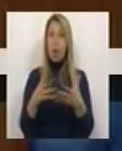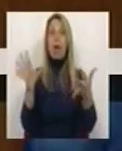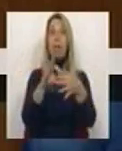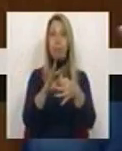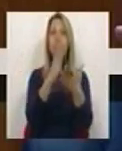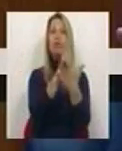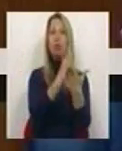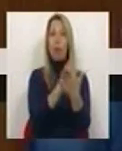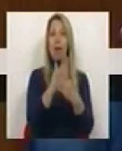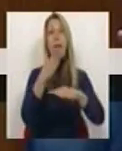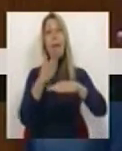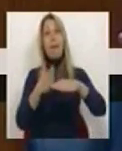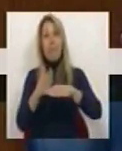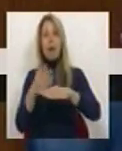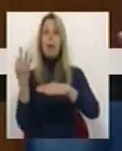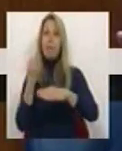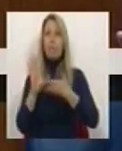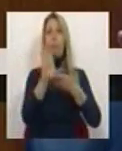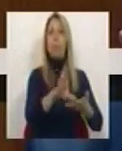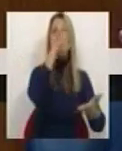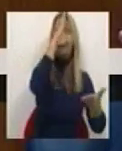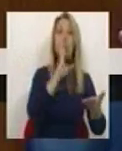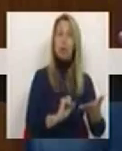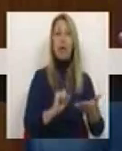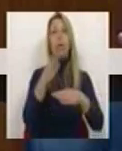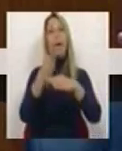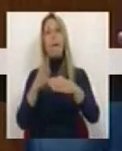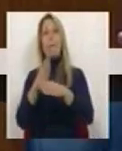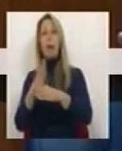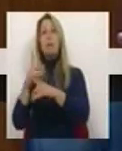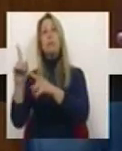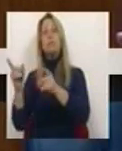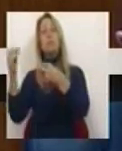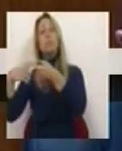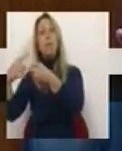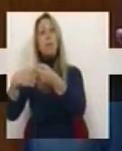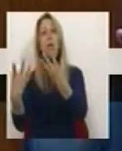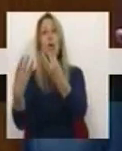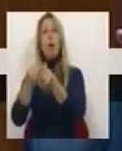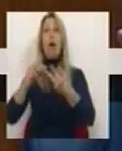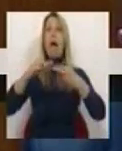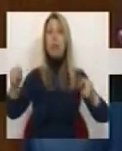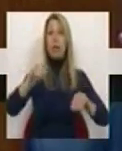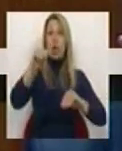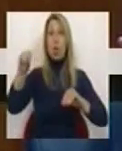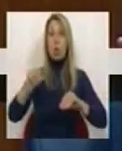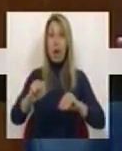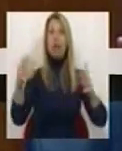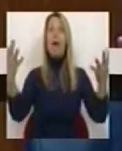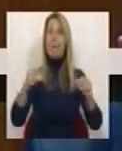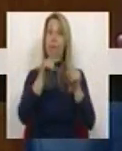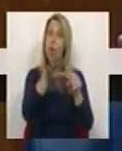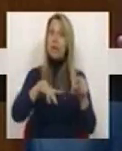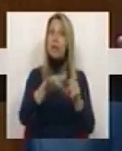escolas. Parte realizada diretamente pelo Estado, parte em parceria com as autarquias locais e um dos casos é precisamente o da